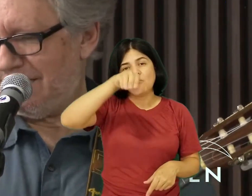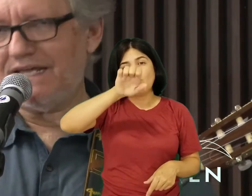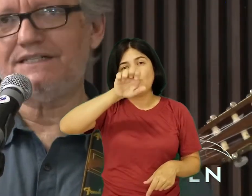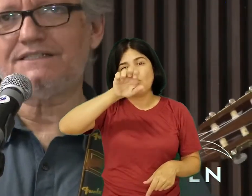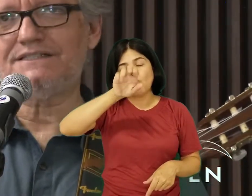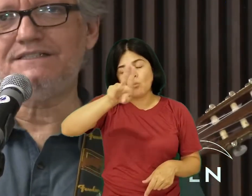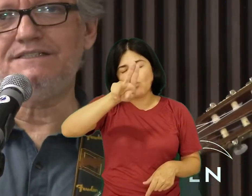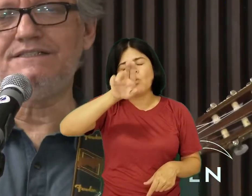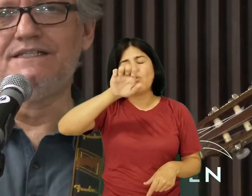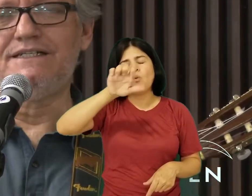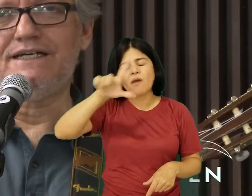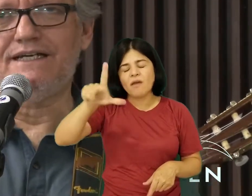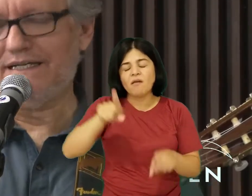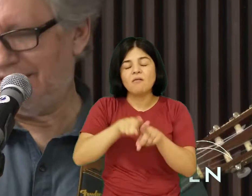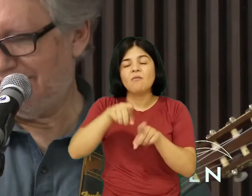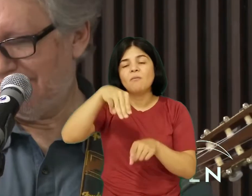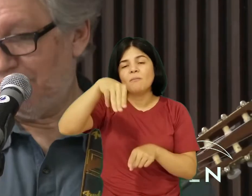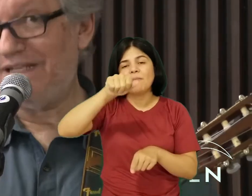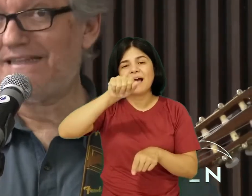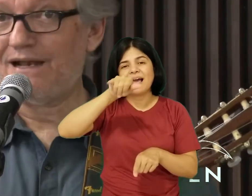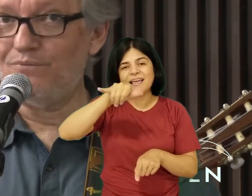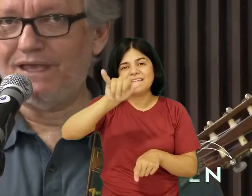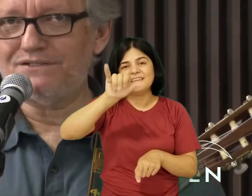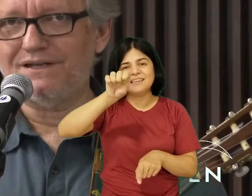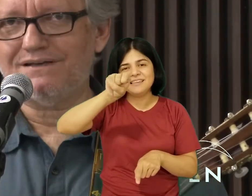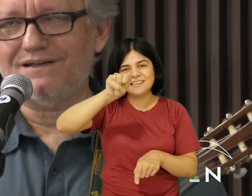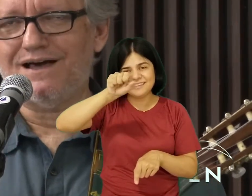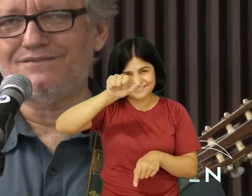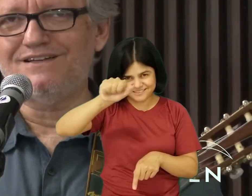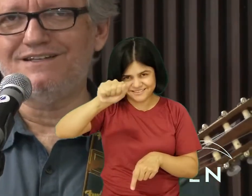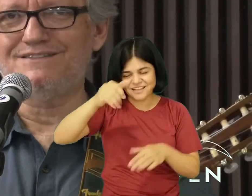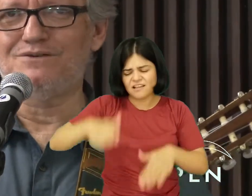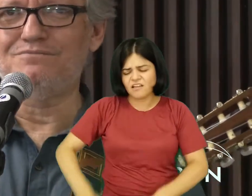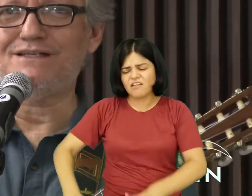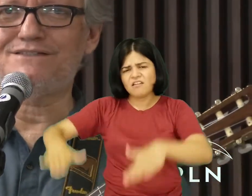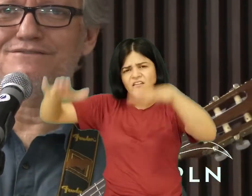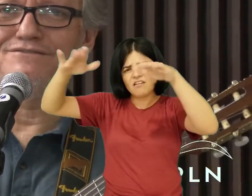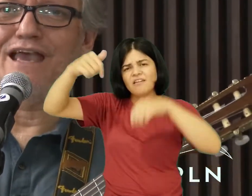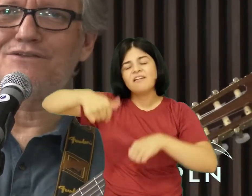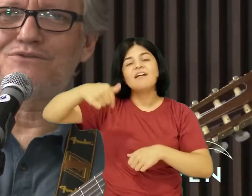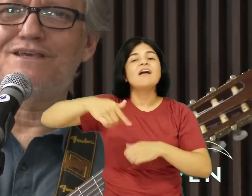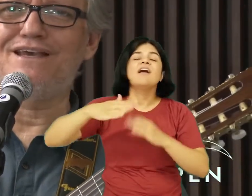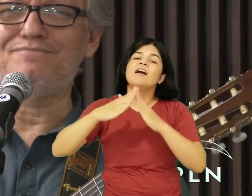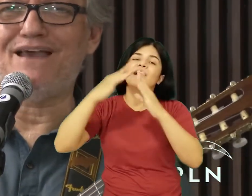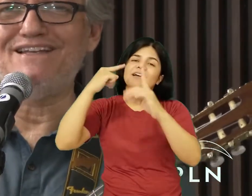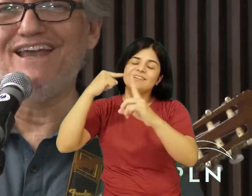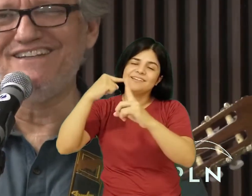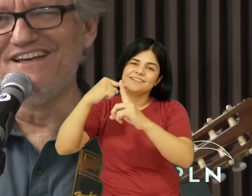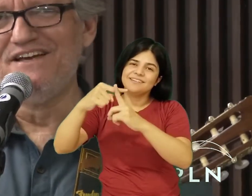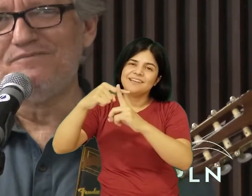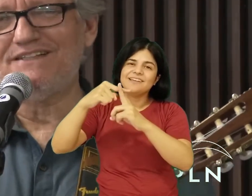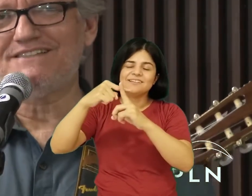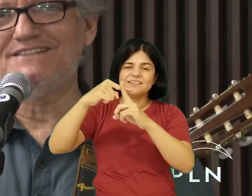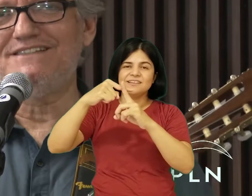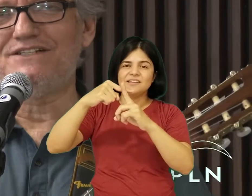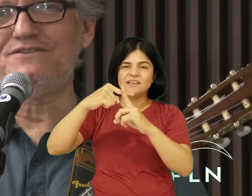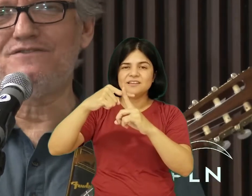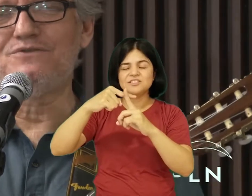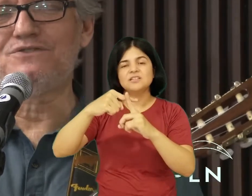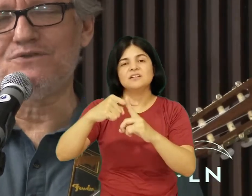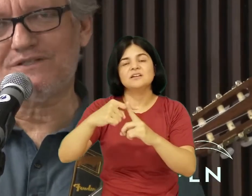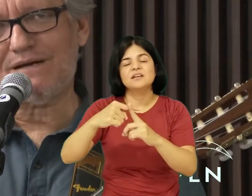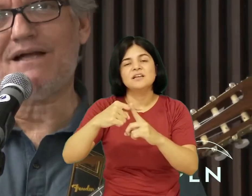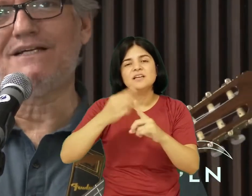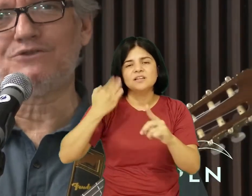aqui na igreja, assim, não literalmente, né? Claro, eles são mais velhos do que a IPLN, mas assim, a gente